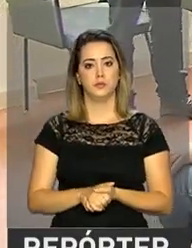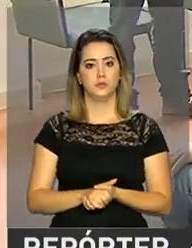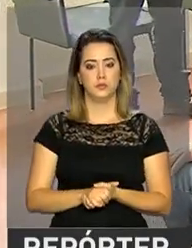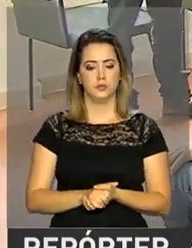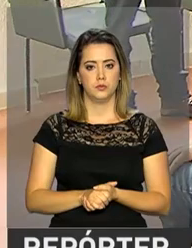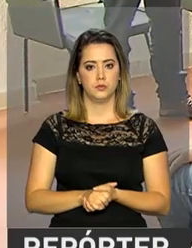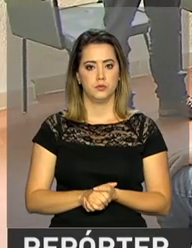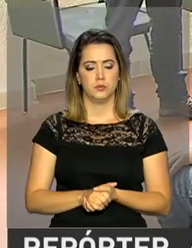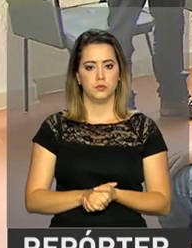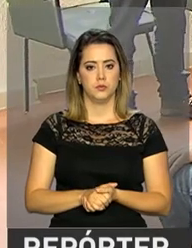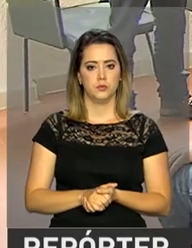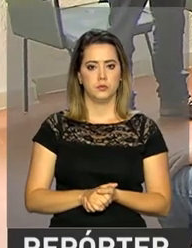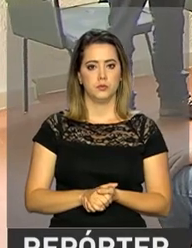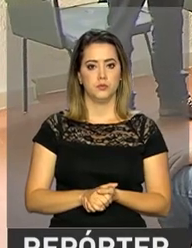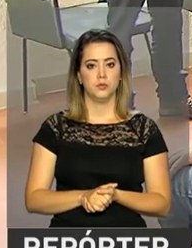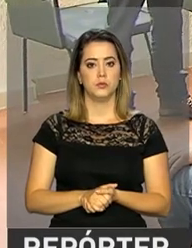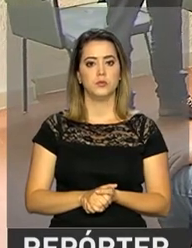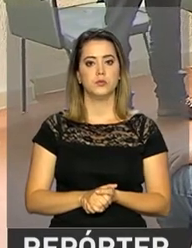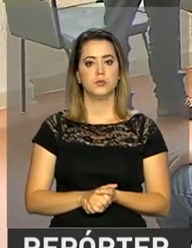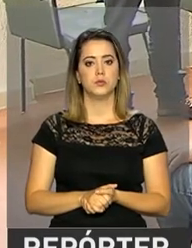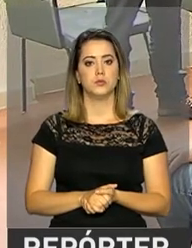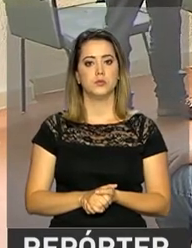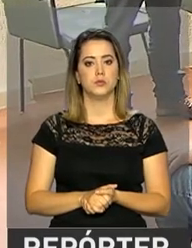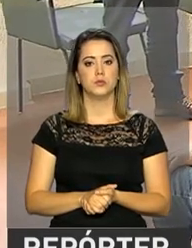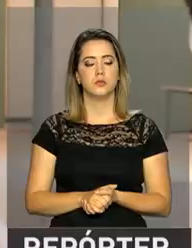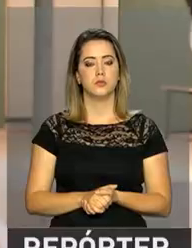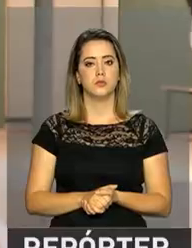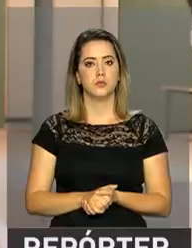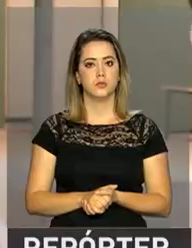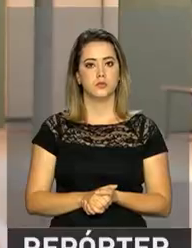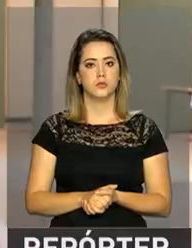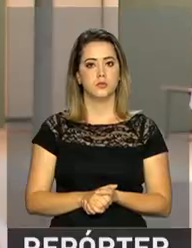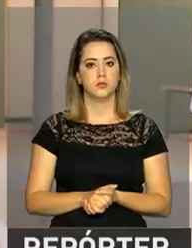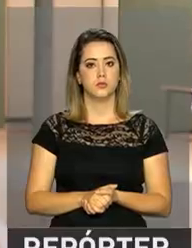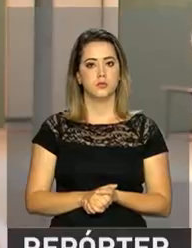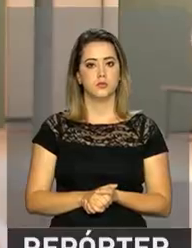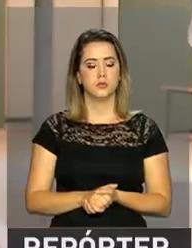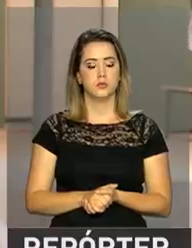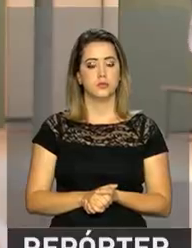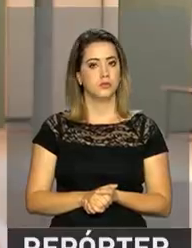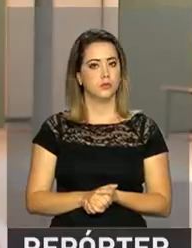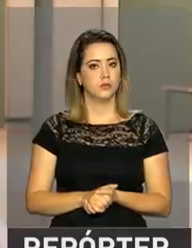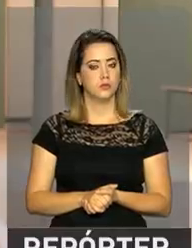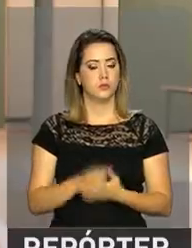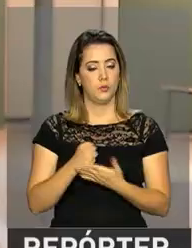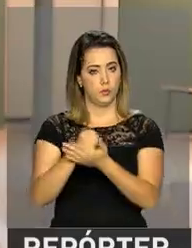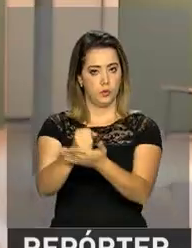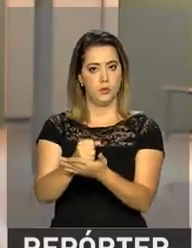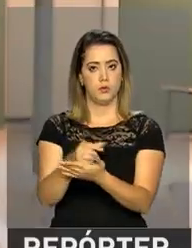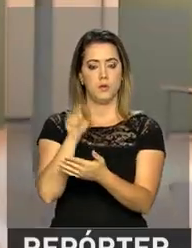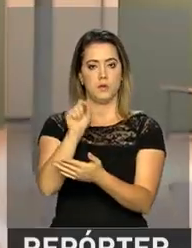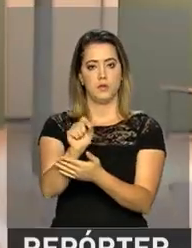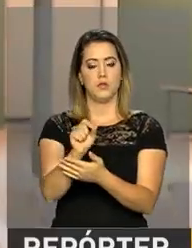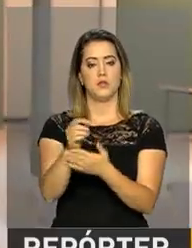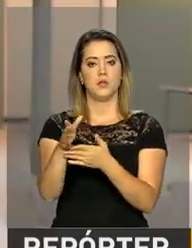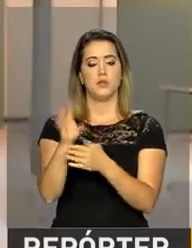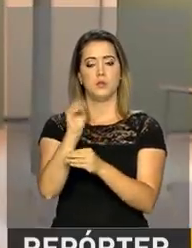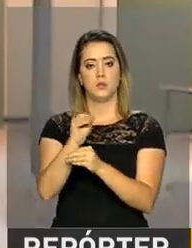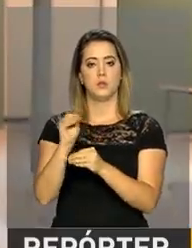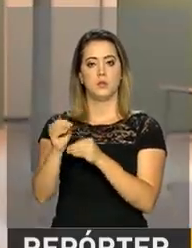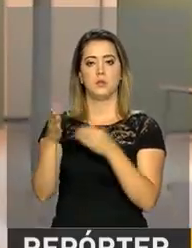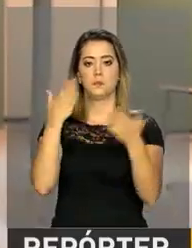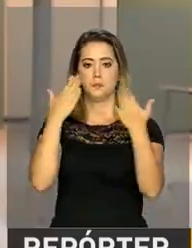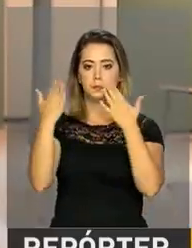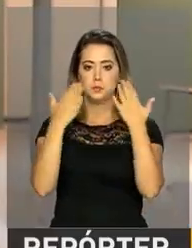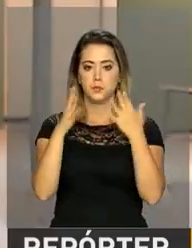alto que eu puder. Nós oferecemos um atendimento psicossocial, então em todas